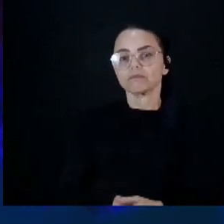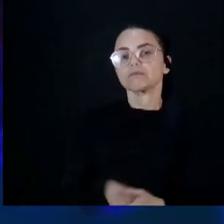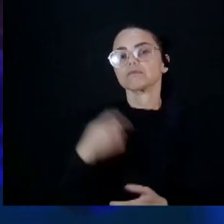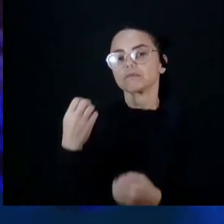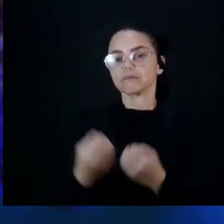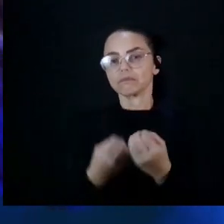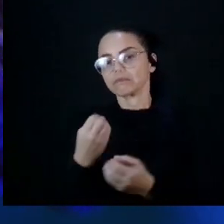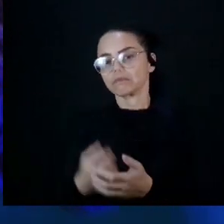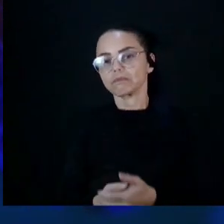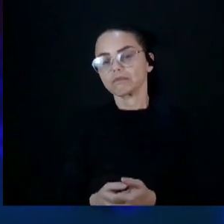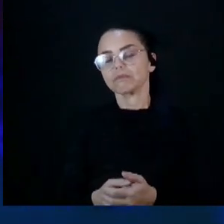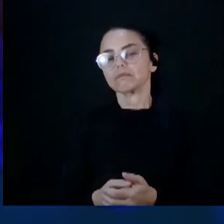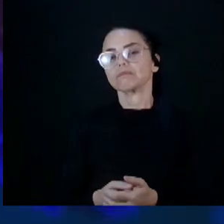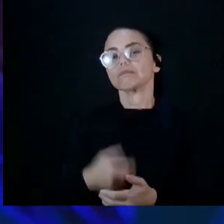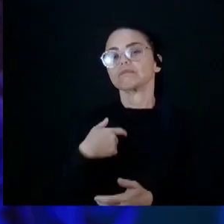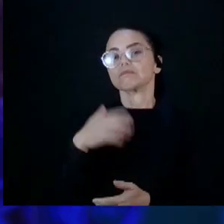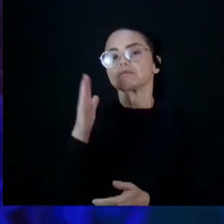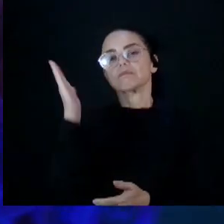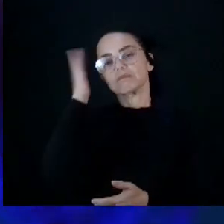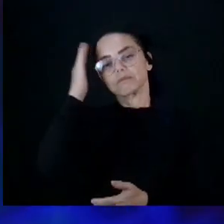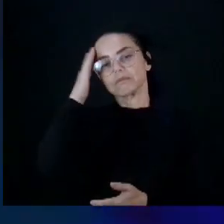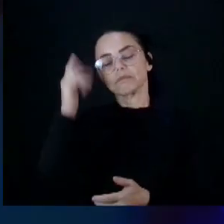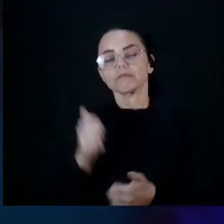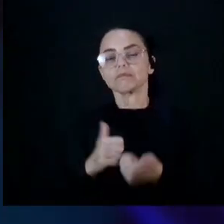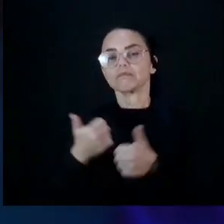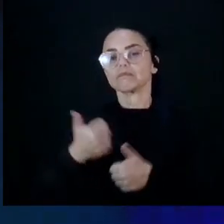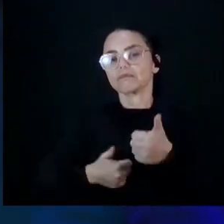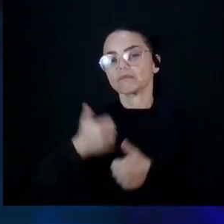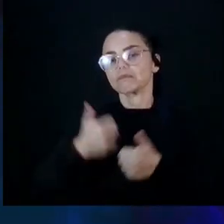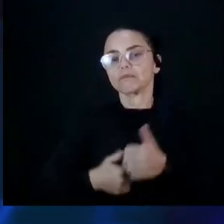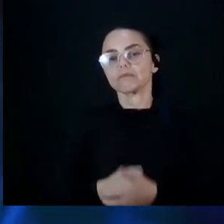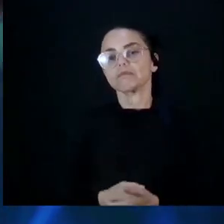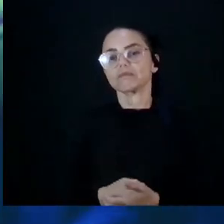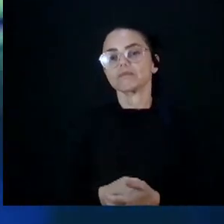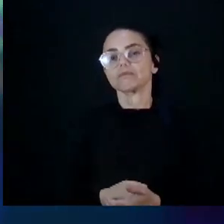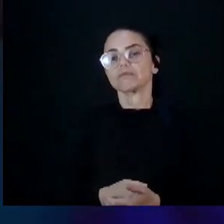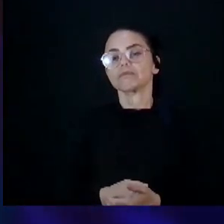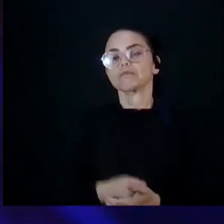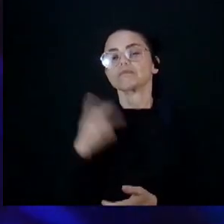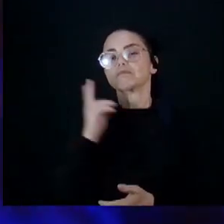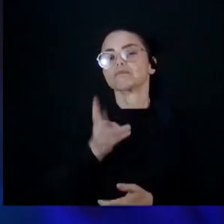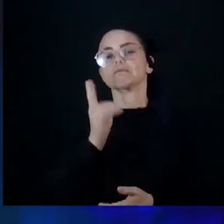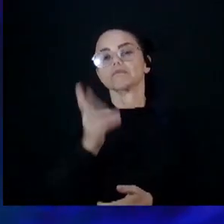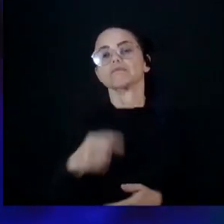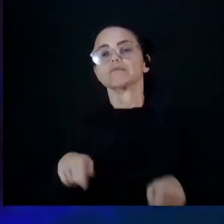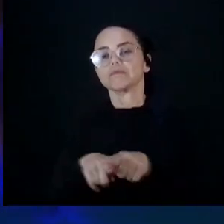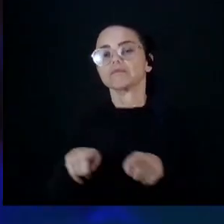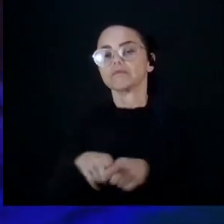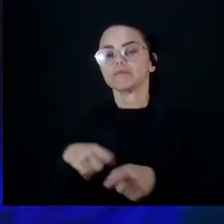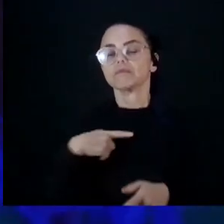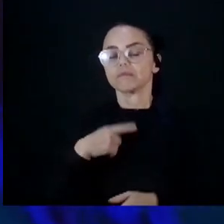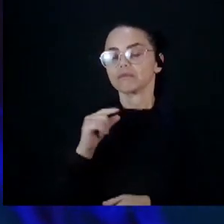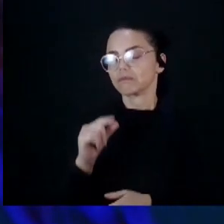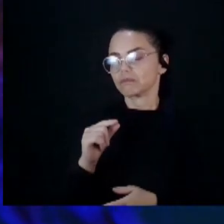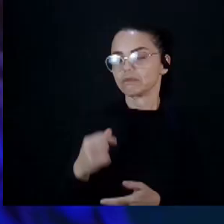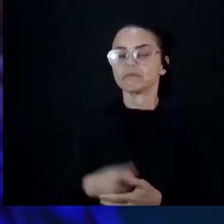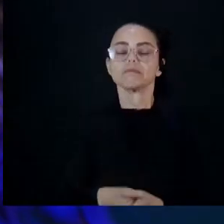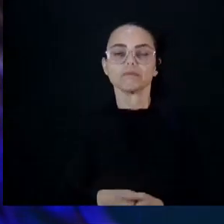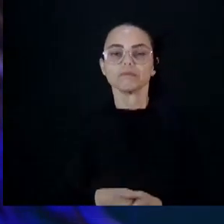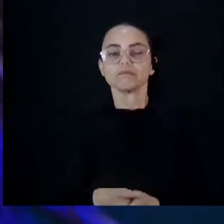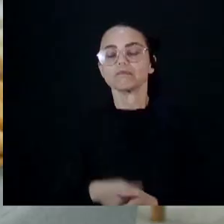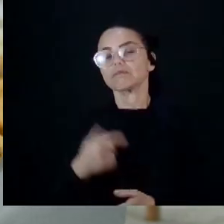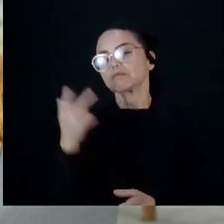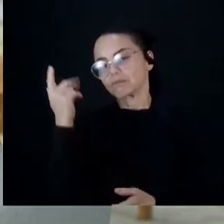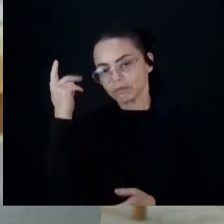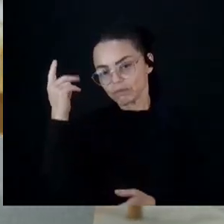de transmissão desses jogos, mas aí nesse aspecto eu sempre sinto que também tem um pouco da